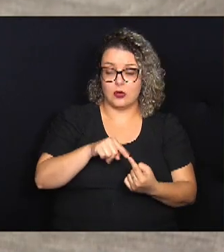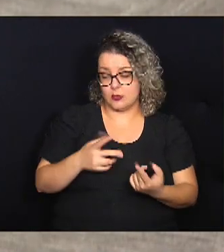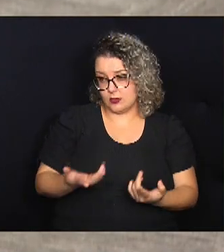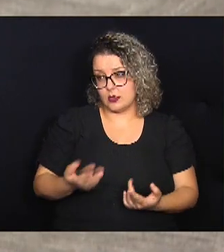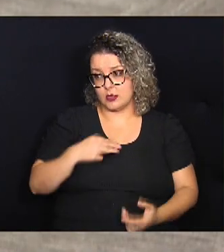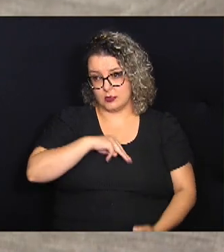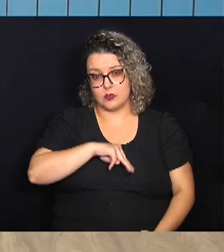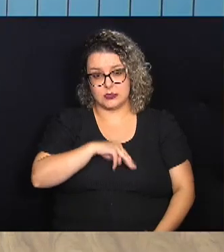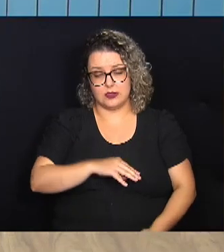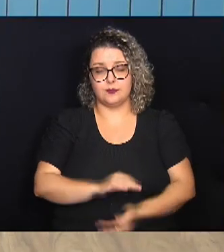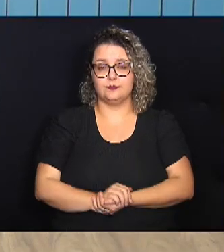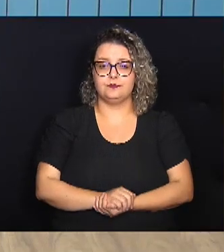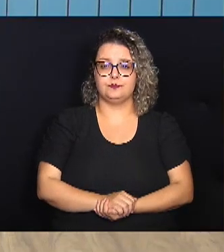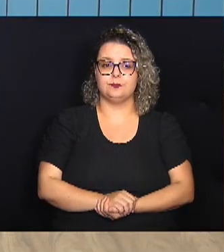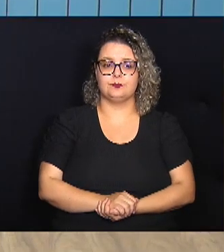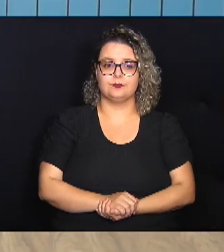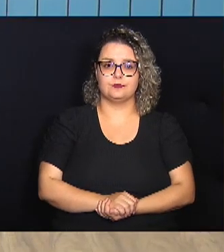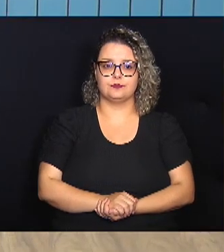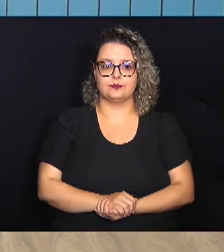missão.